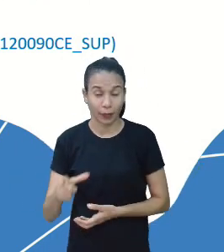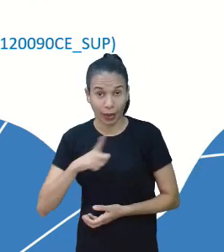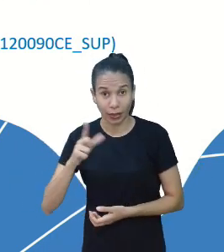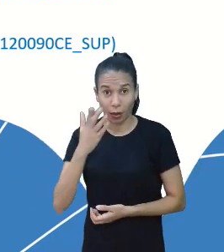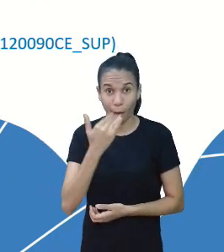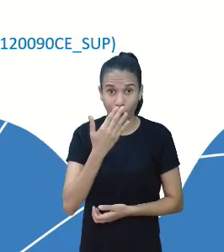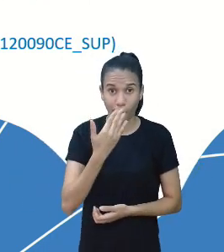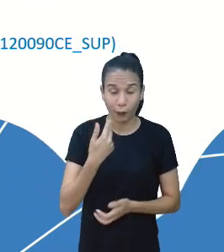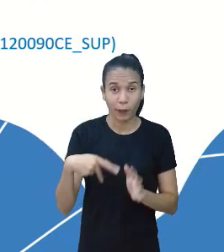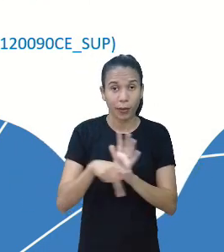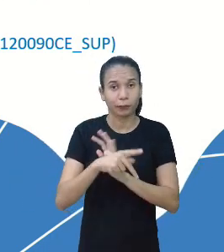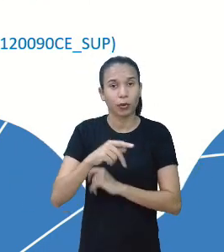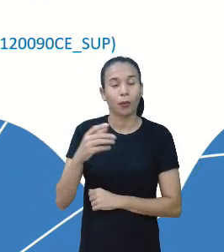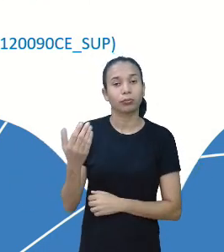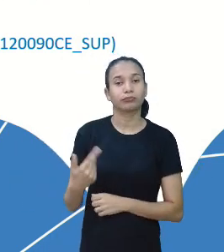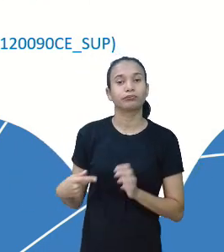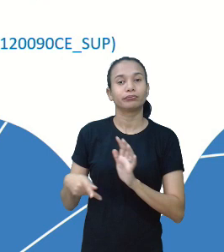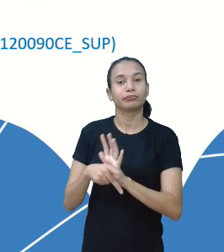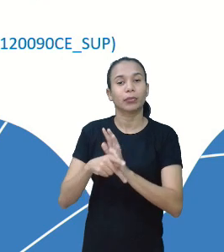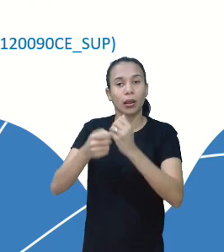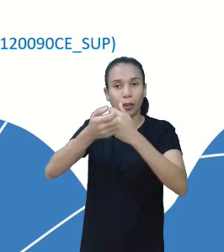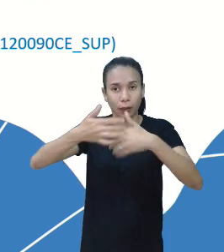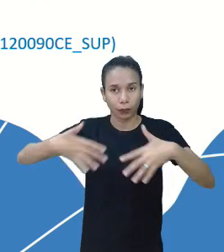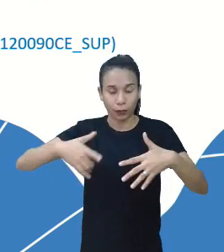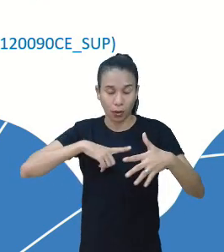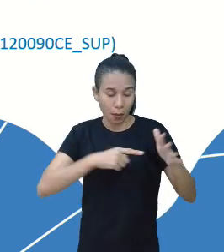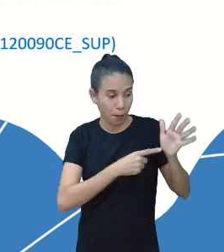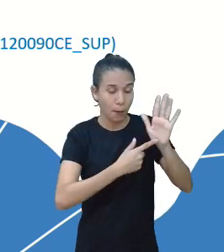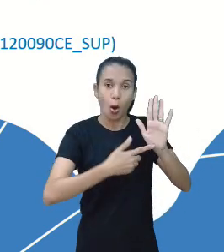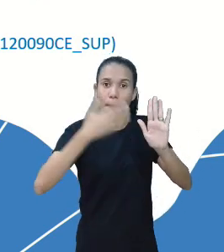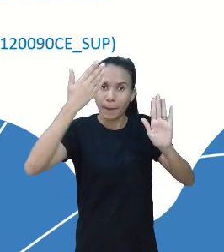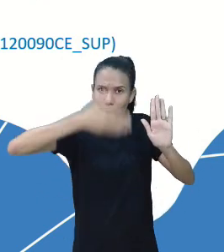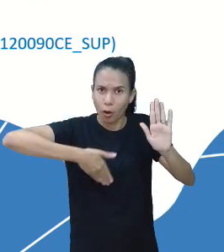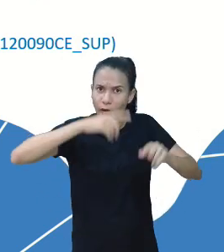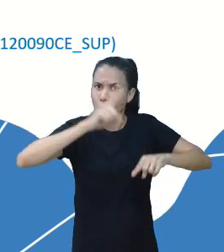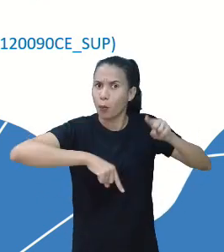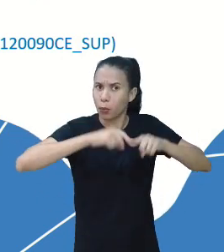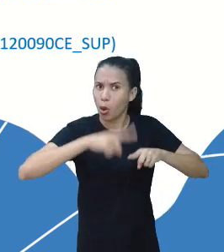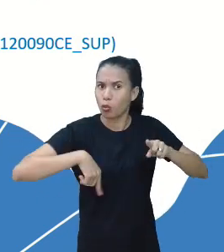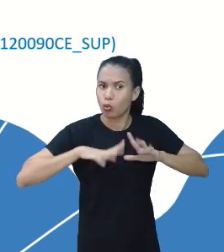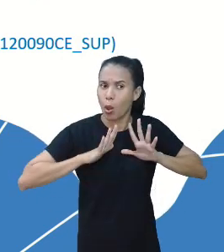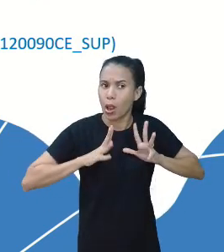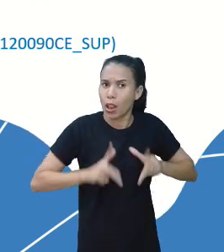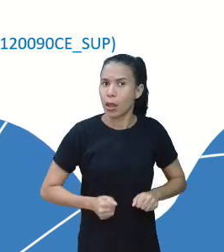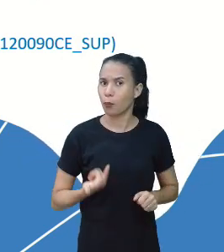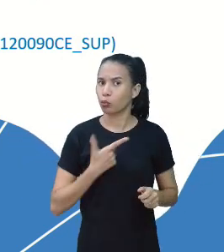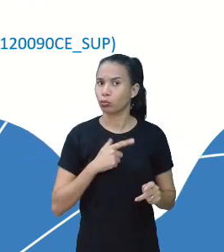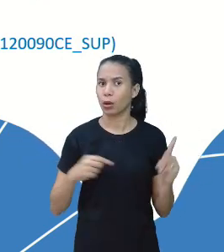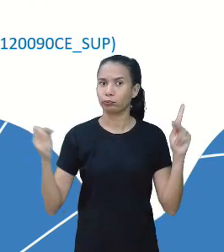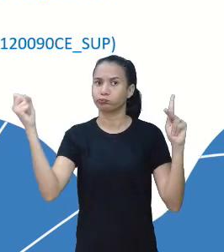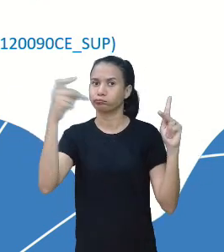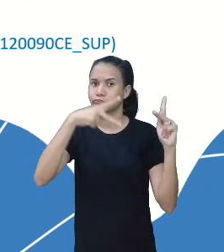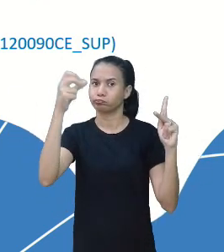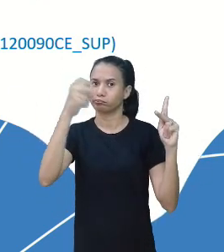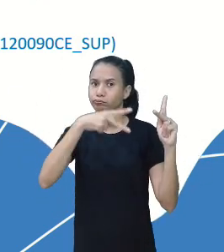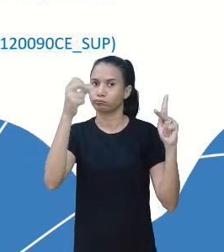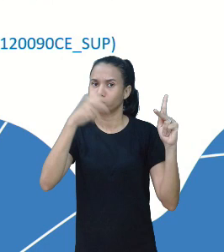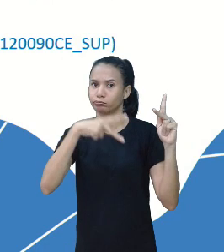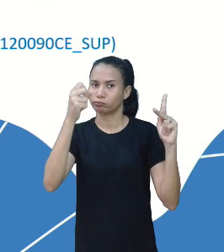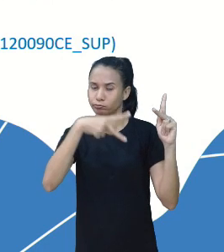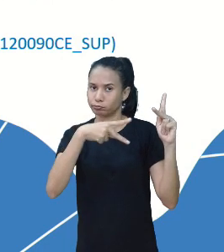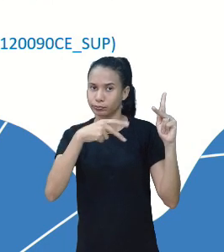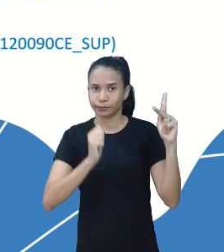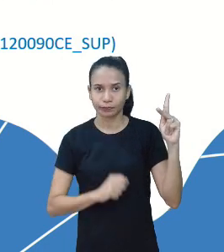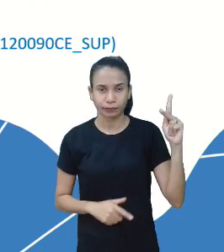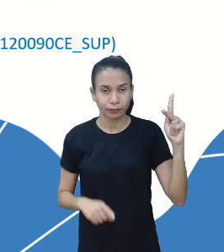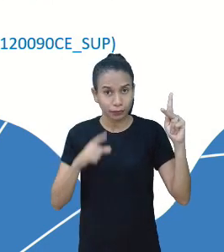Alimentos orgânicos. Além de atestarem que os produtos estão livres de agrotóxicos e pesticidas